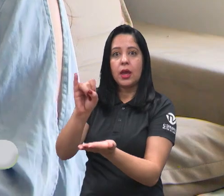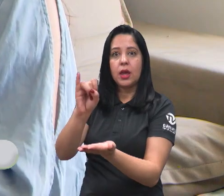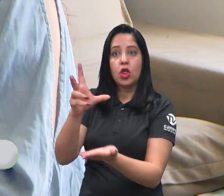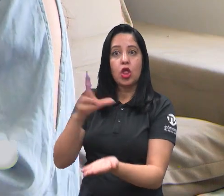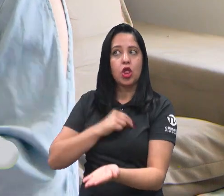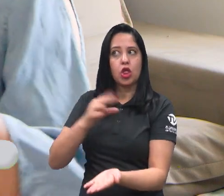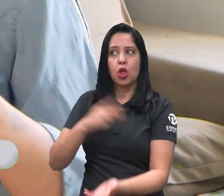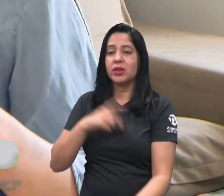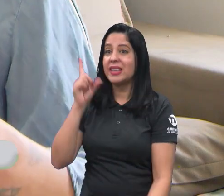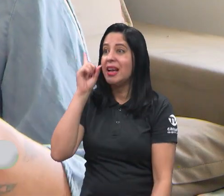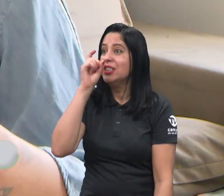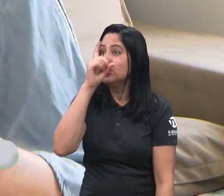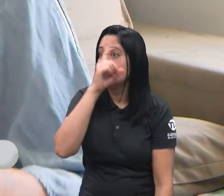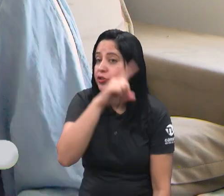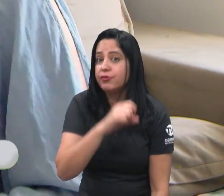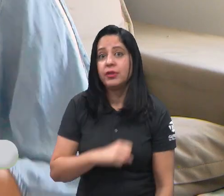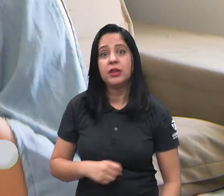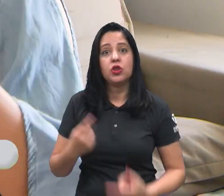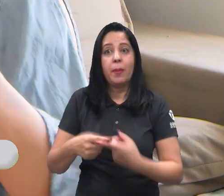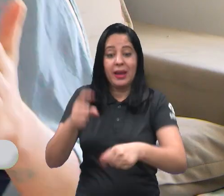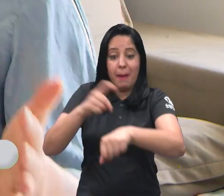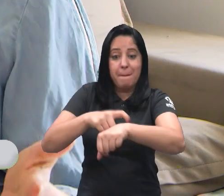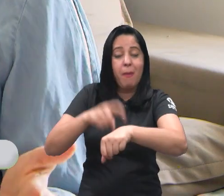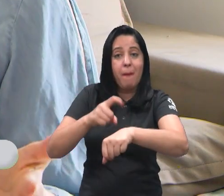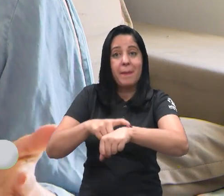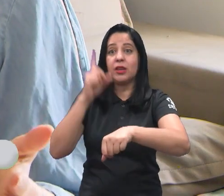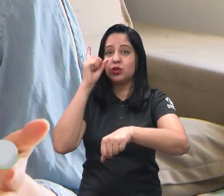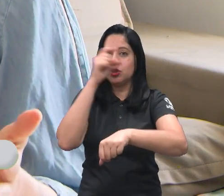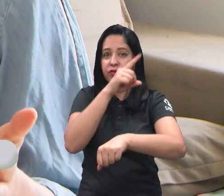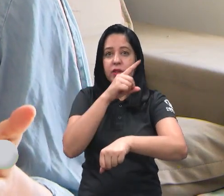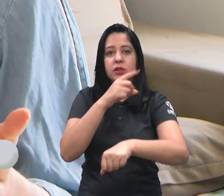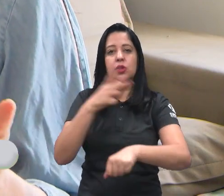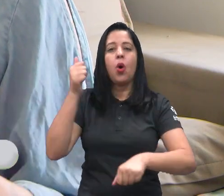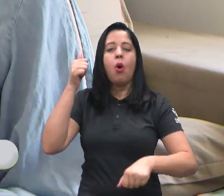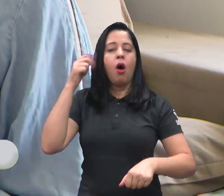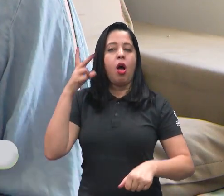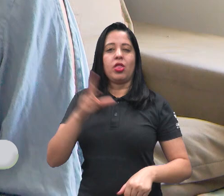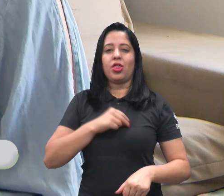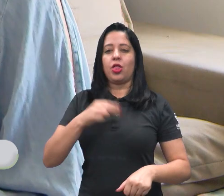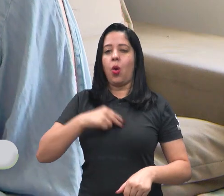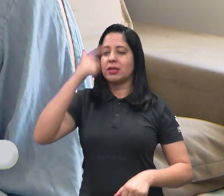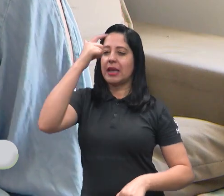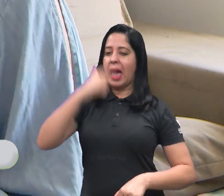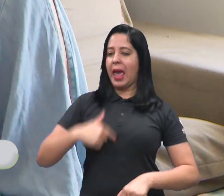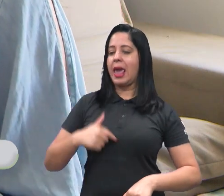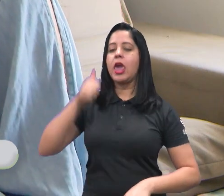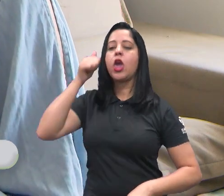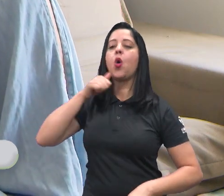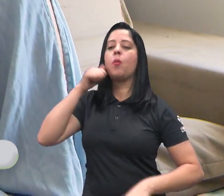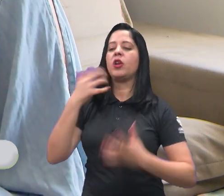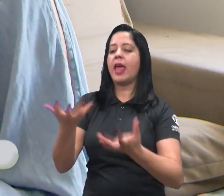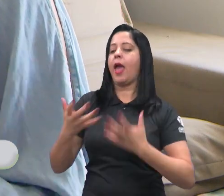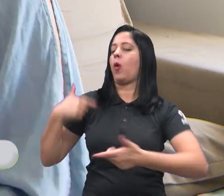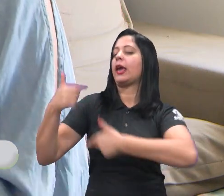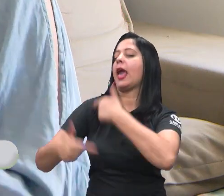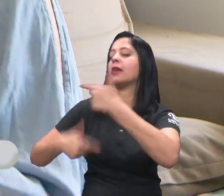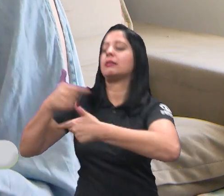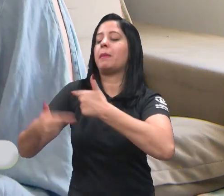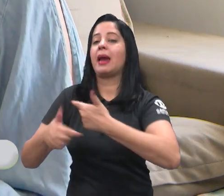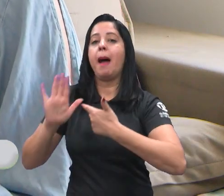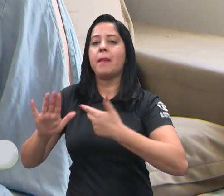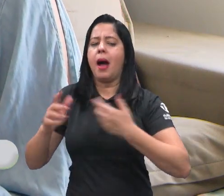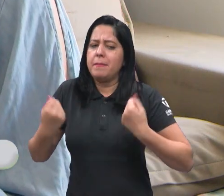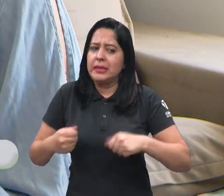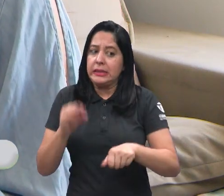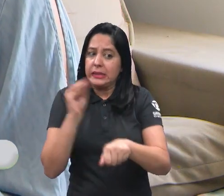você se vê em 2 momentos, né? Aquela mulher ainda pesquisadora que quer trabalhar e a filha pequena precisando. Então eu tentava